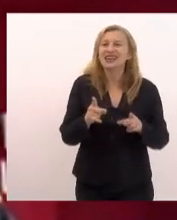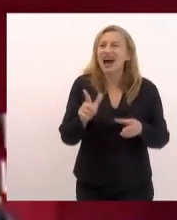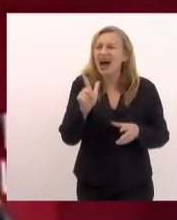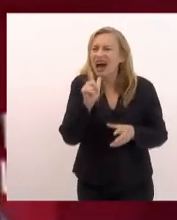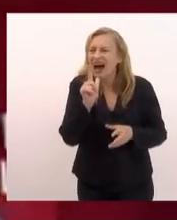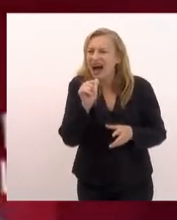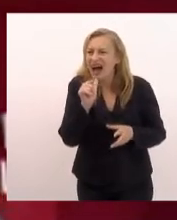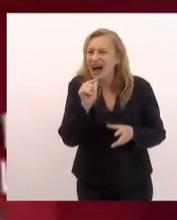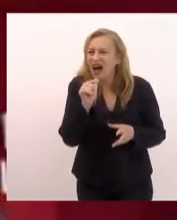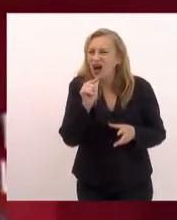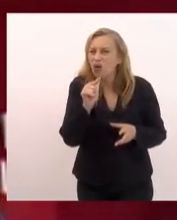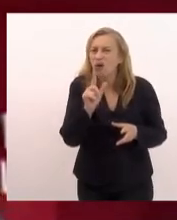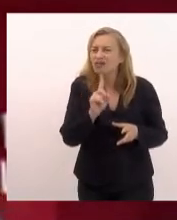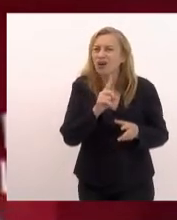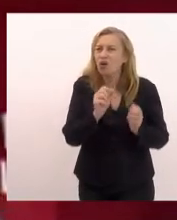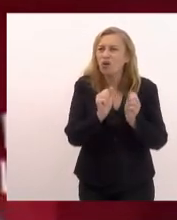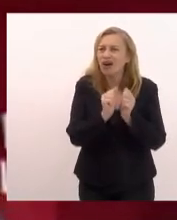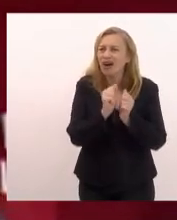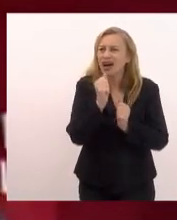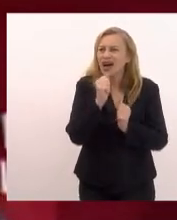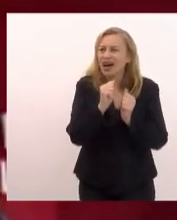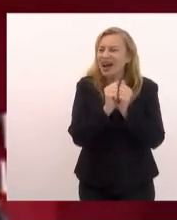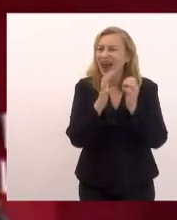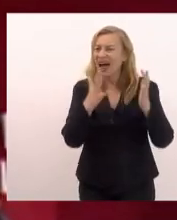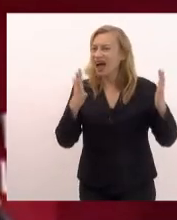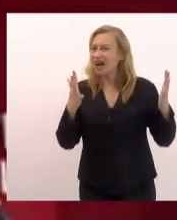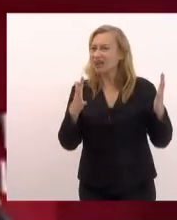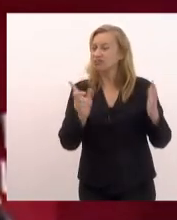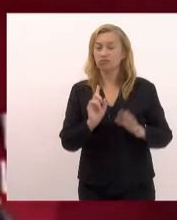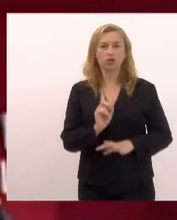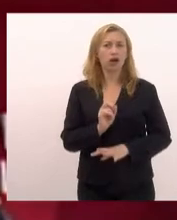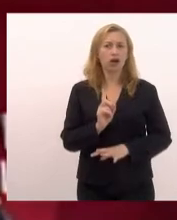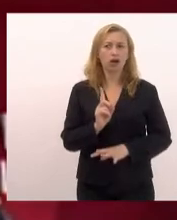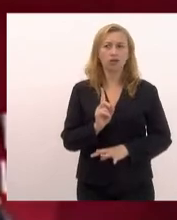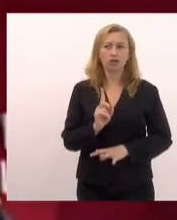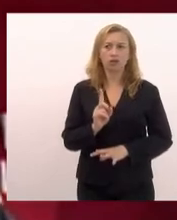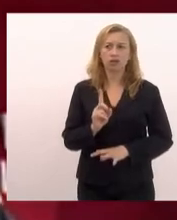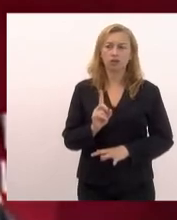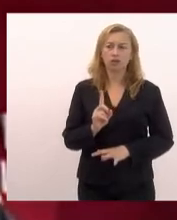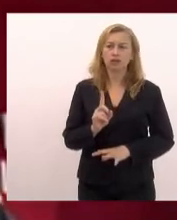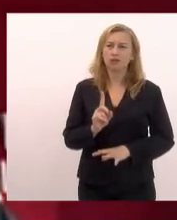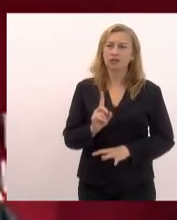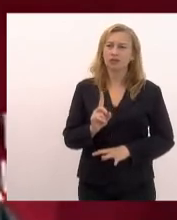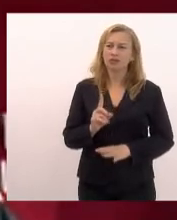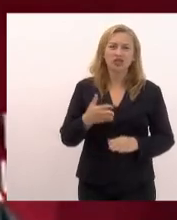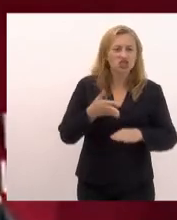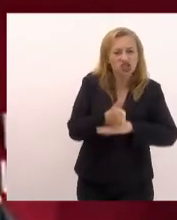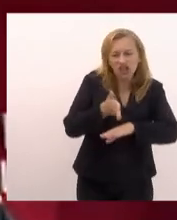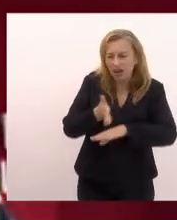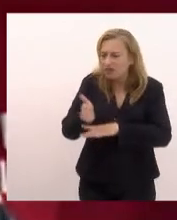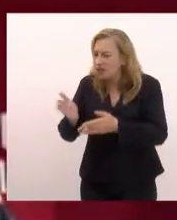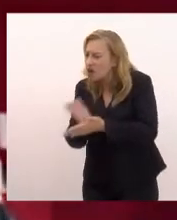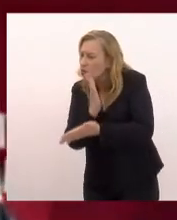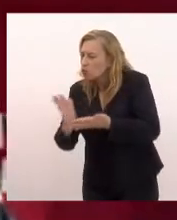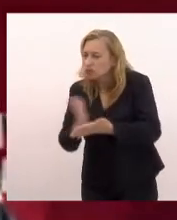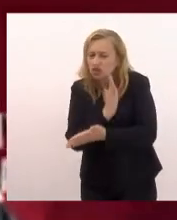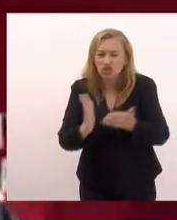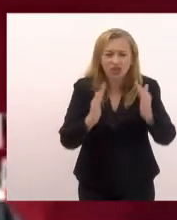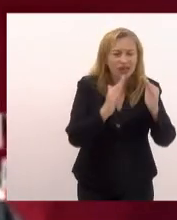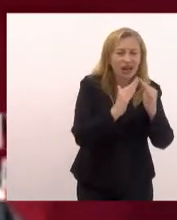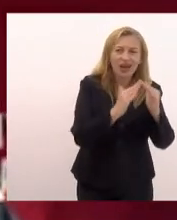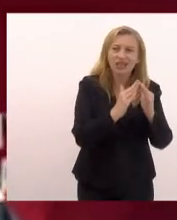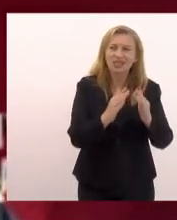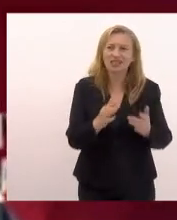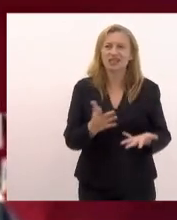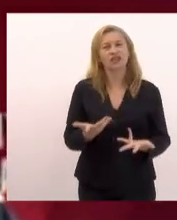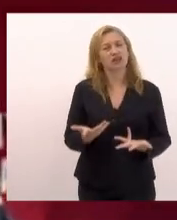não potável que chegava aí às torneiras de várias habitações do estado do Rio de Janeiro. Temos